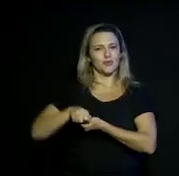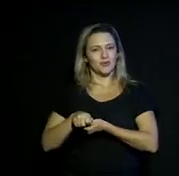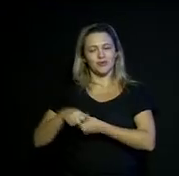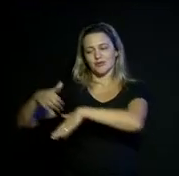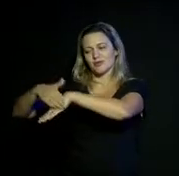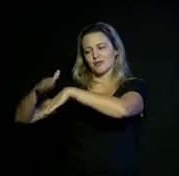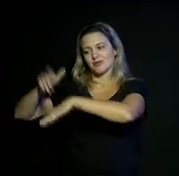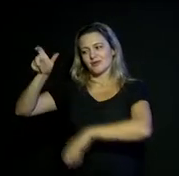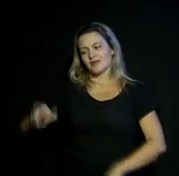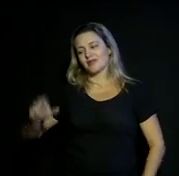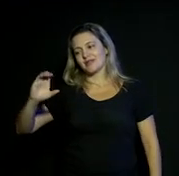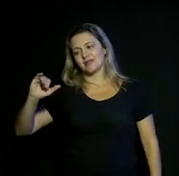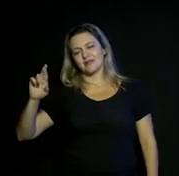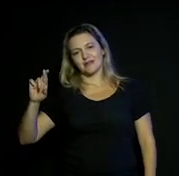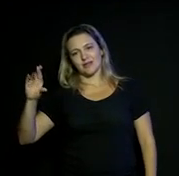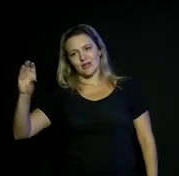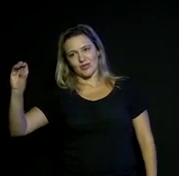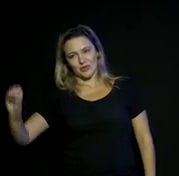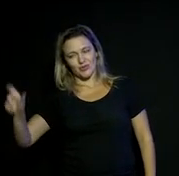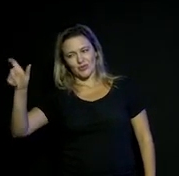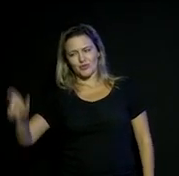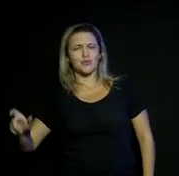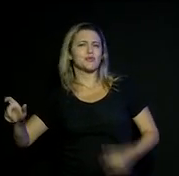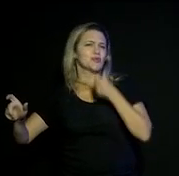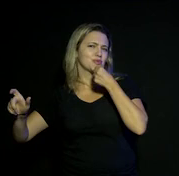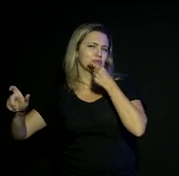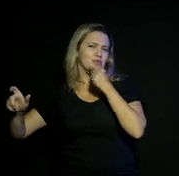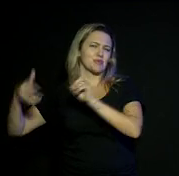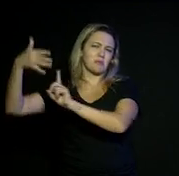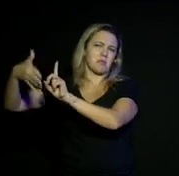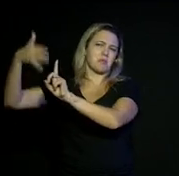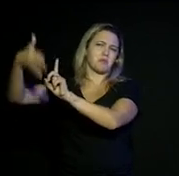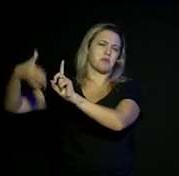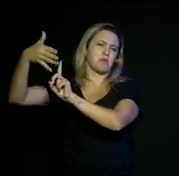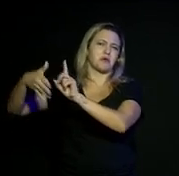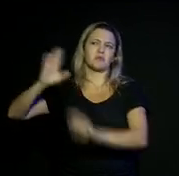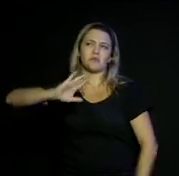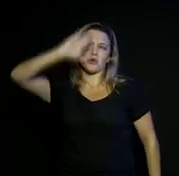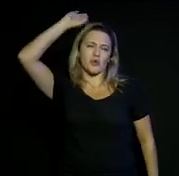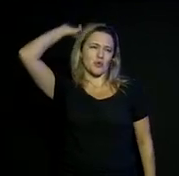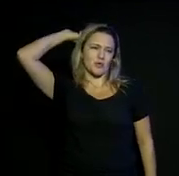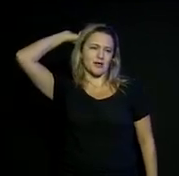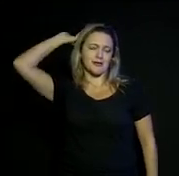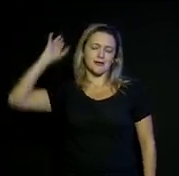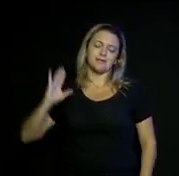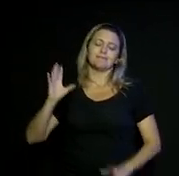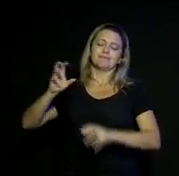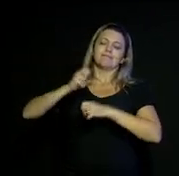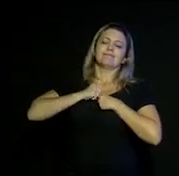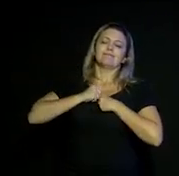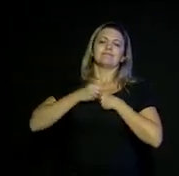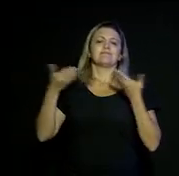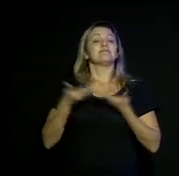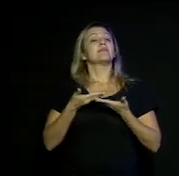é de Cícero, o grande orador romano, talvez o maior que já tenha existido, que ele nos inspire aqui. Ele